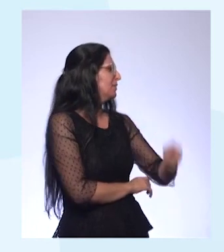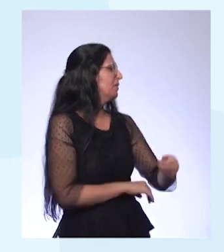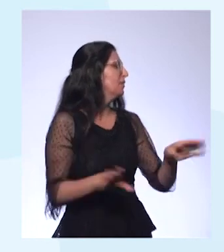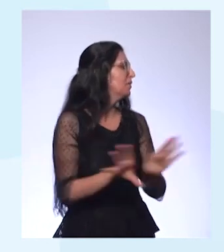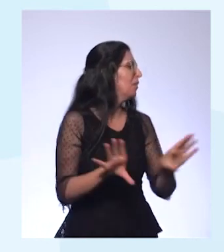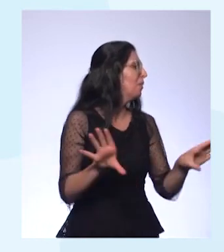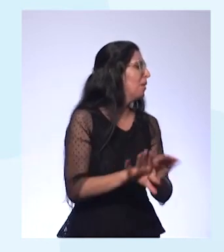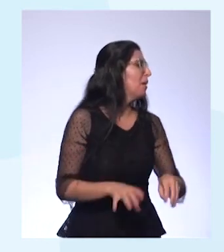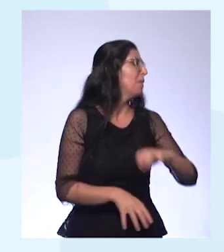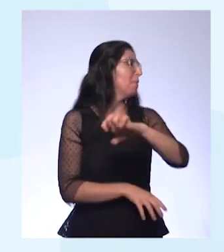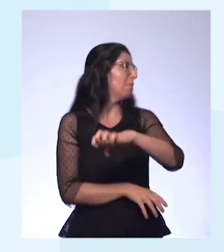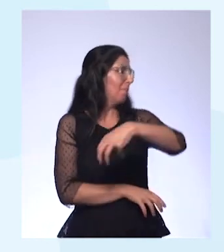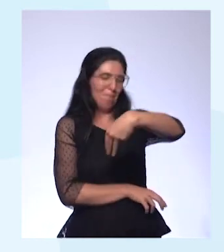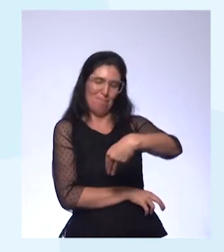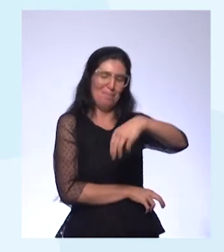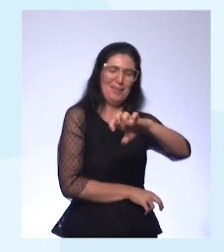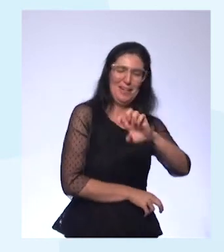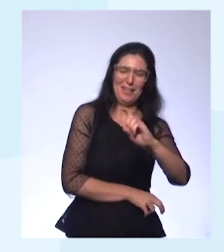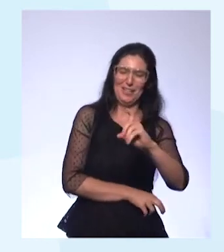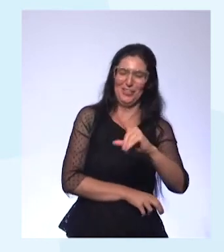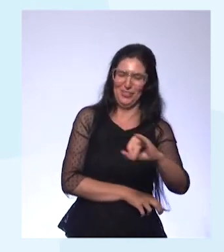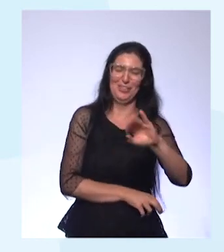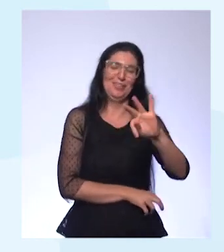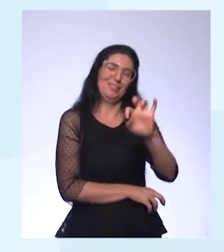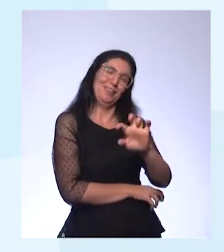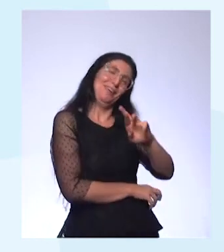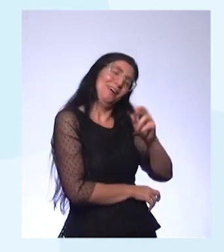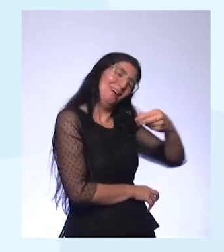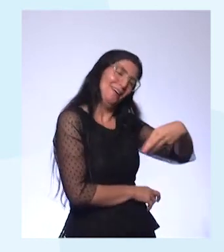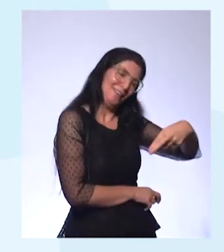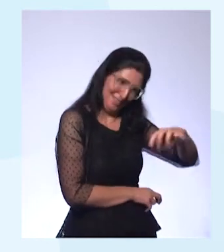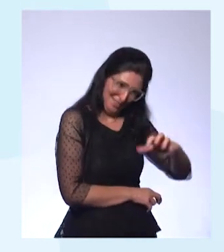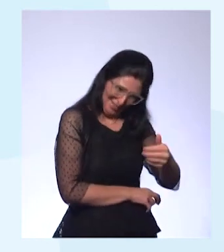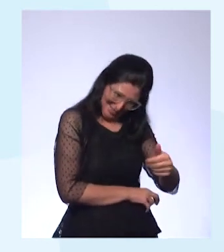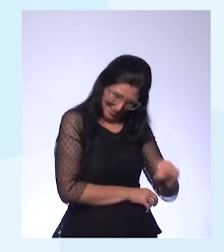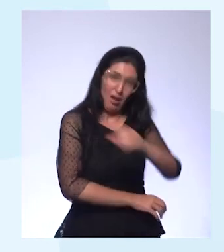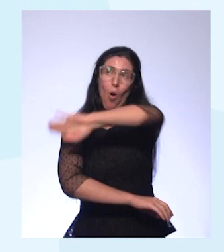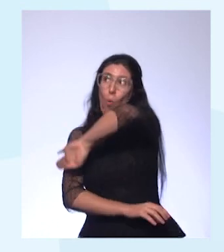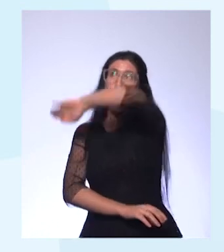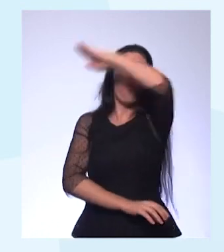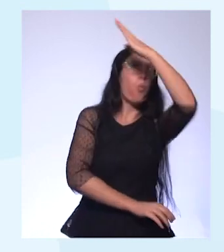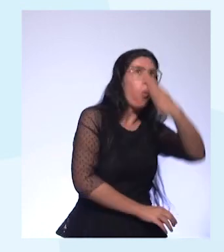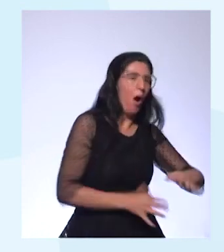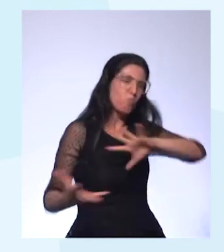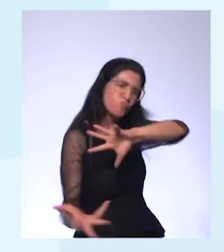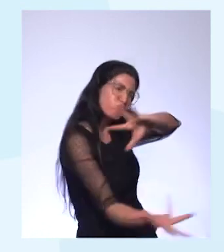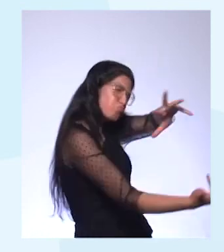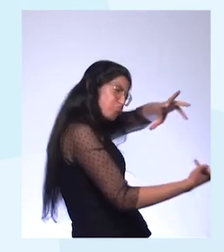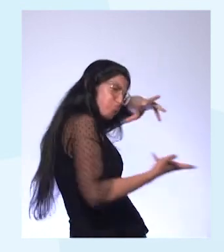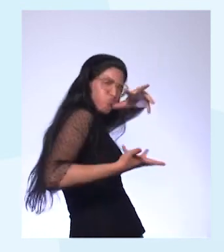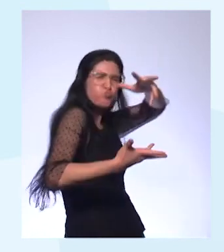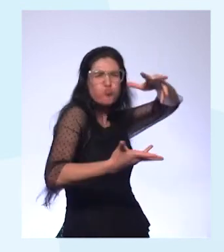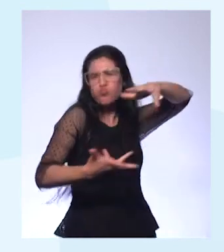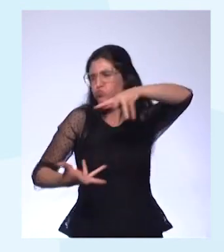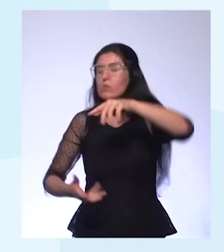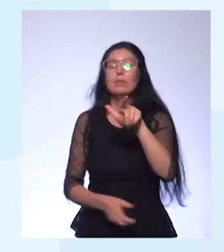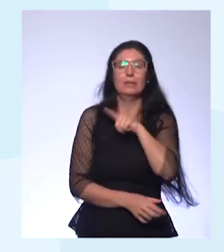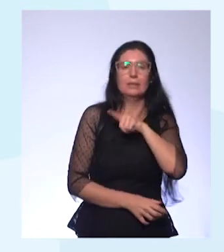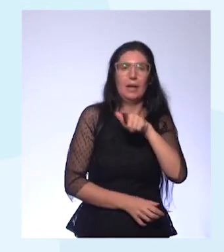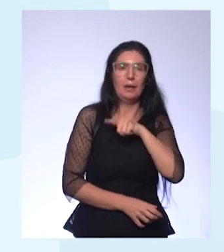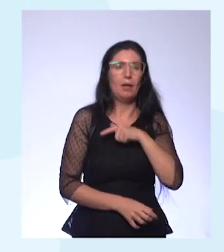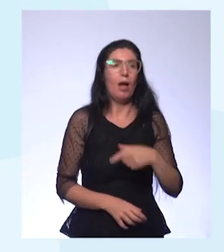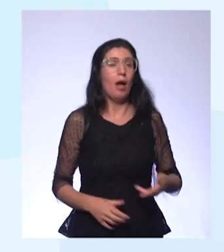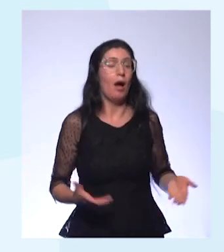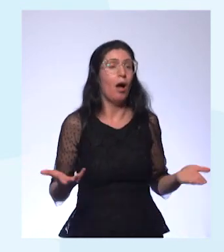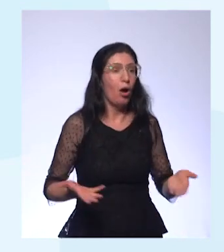mediterrâneas e pantanosas e até em montanhas. Então, tem no mundo todo aí. E a última aí que nós vamos ver são os